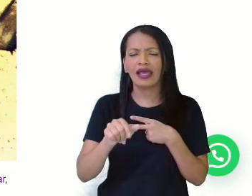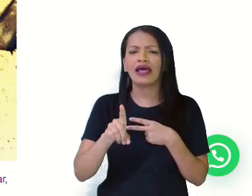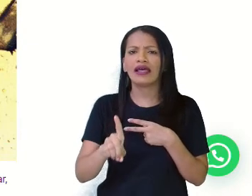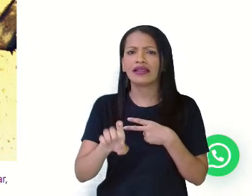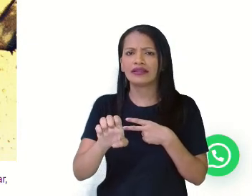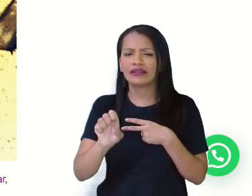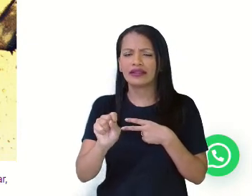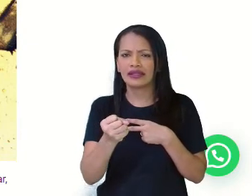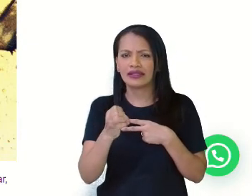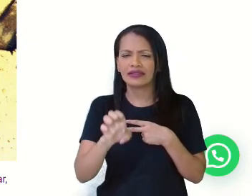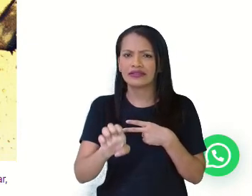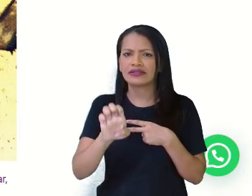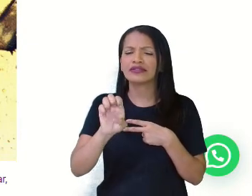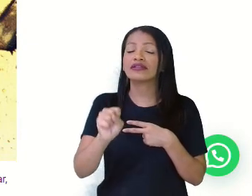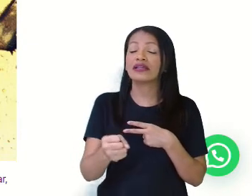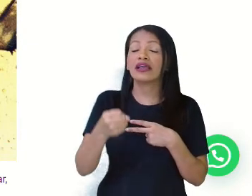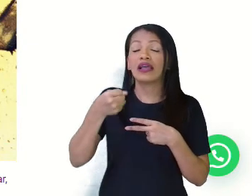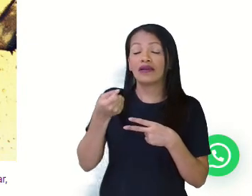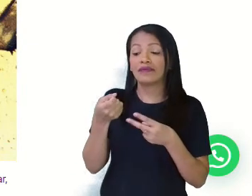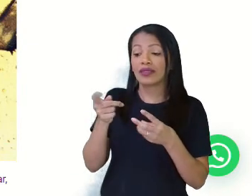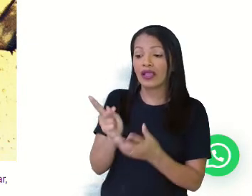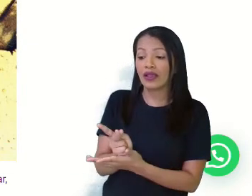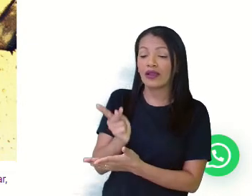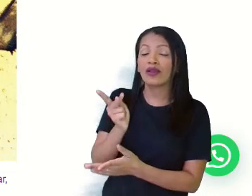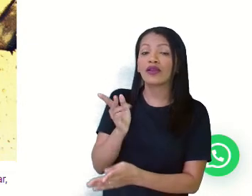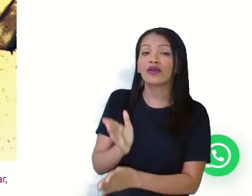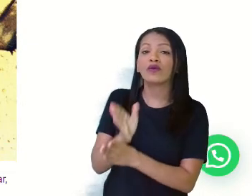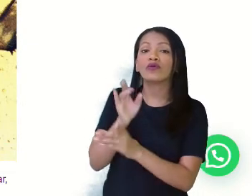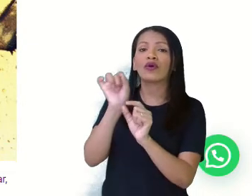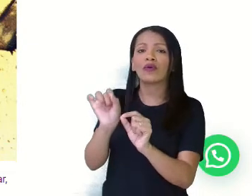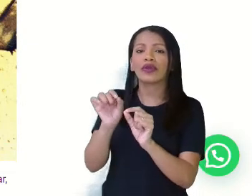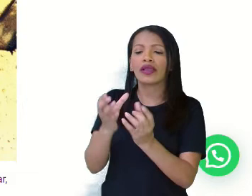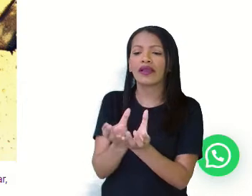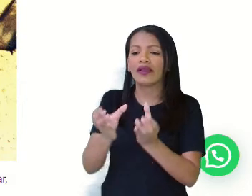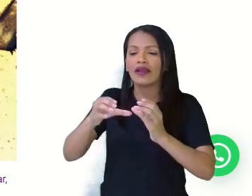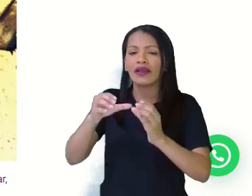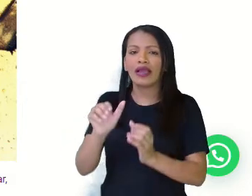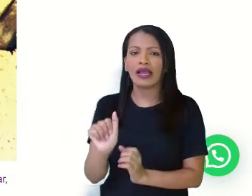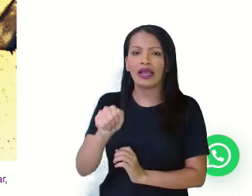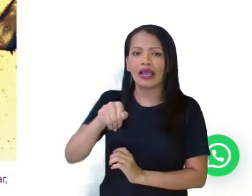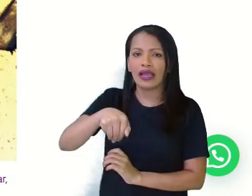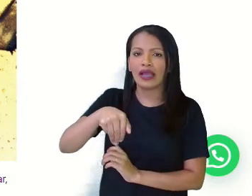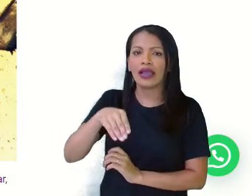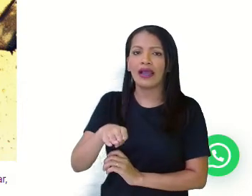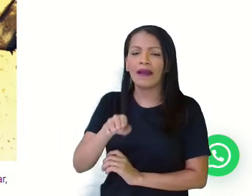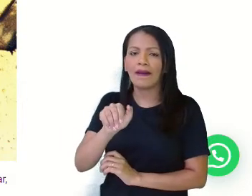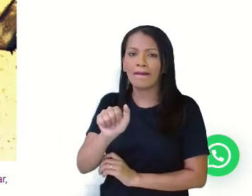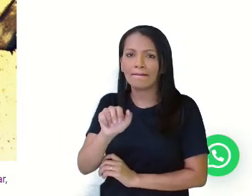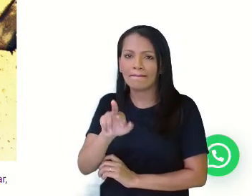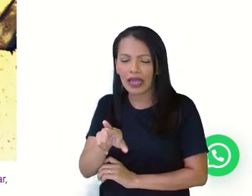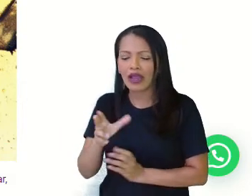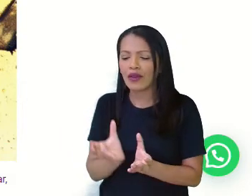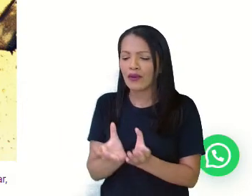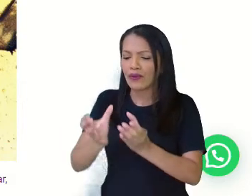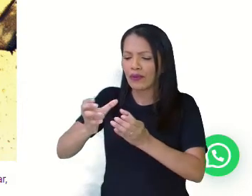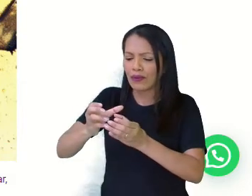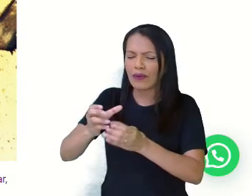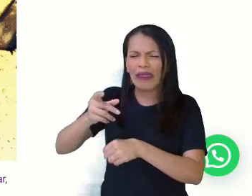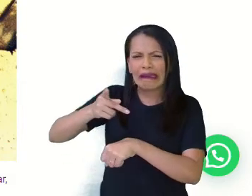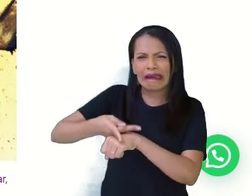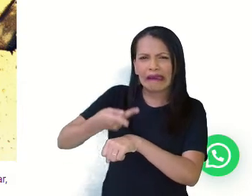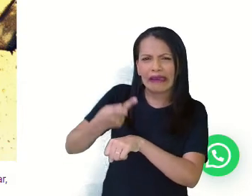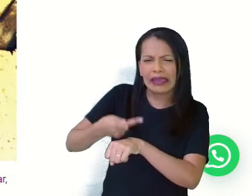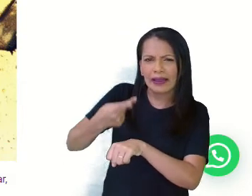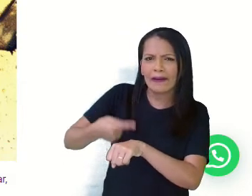material fóssil liberado por plantas que continha um pedaço de cauda de um dinossauro bem preservados,